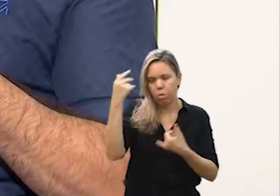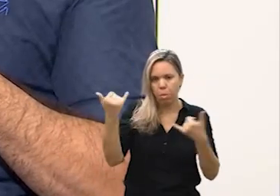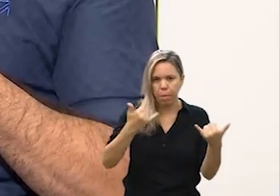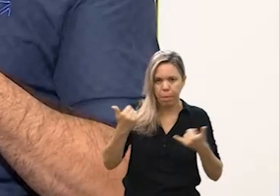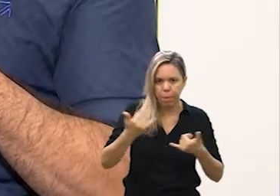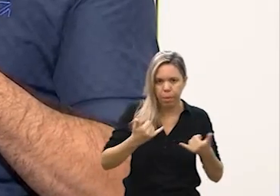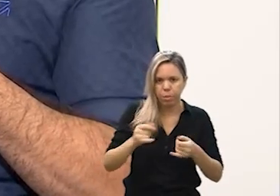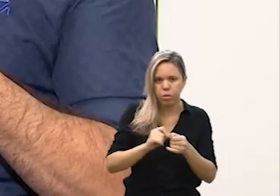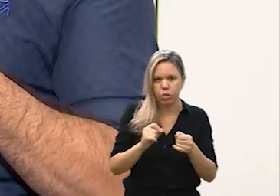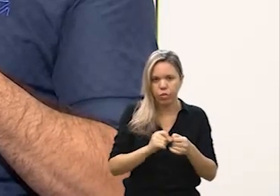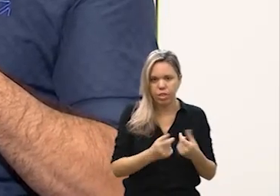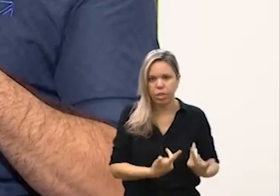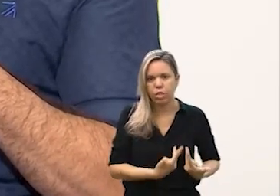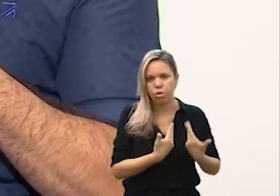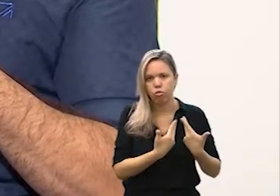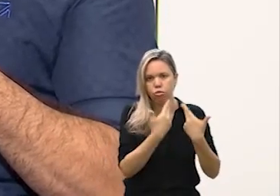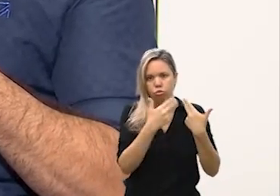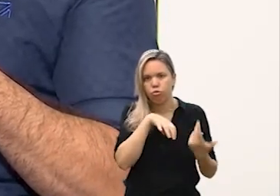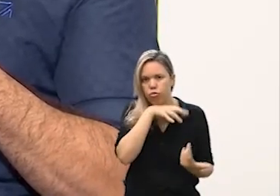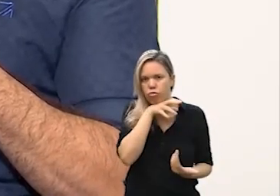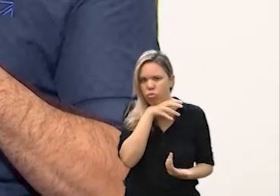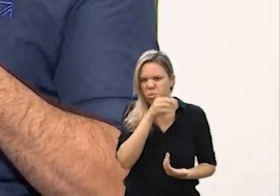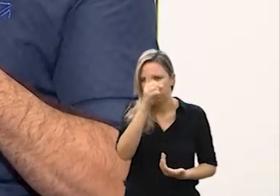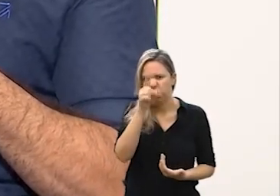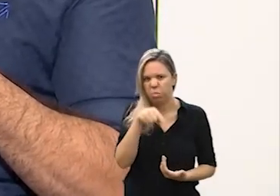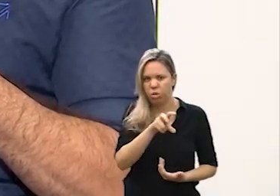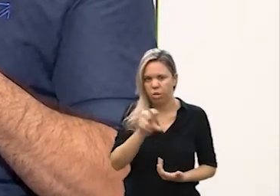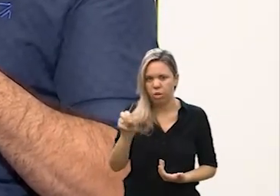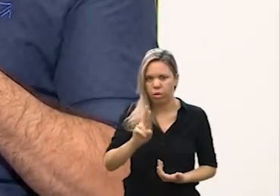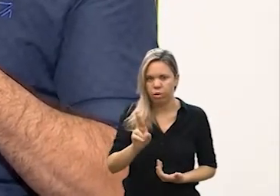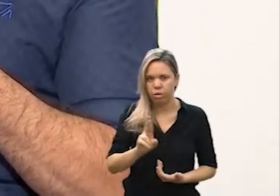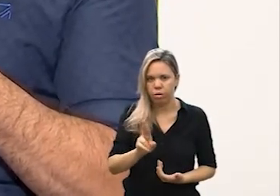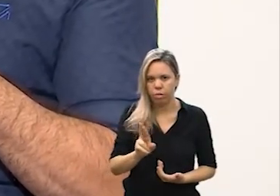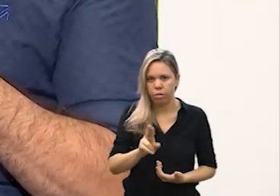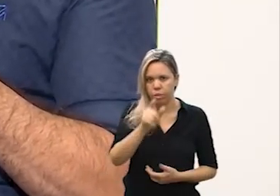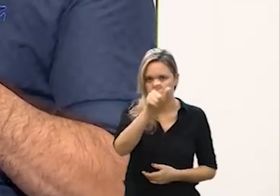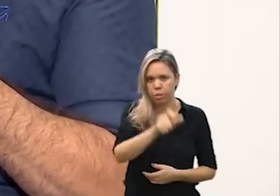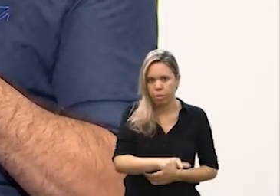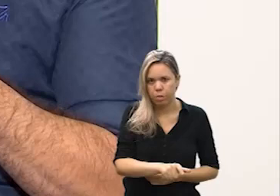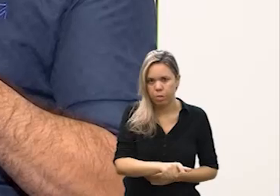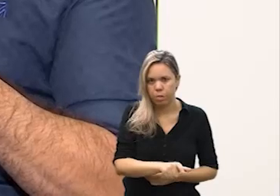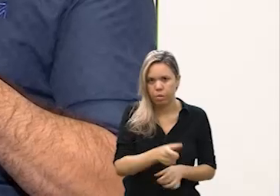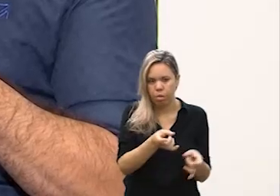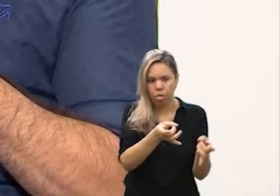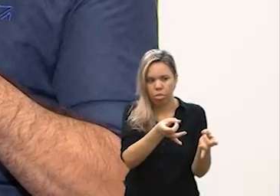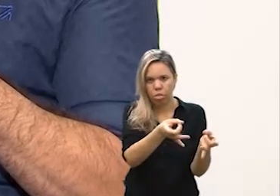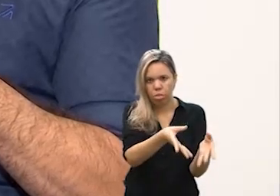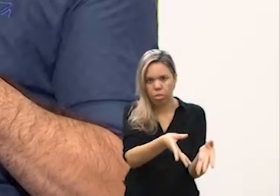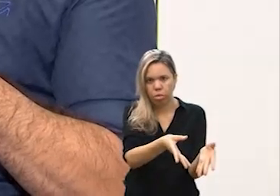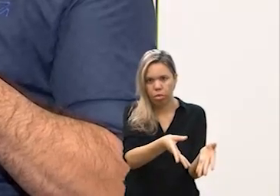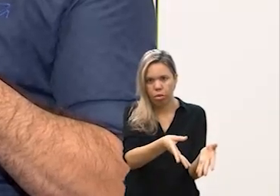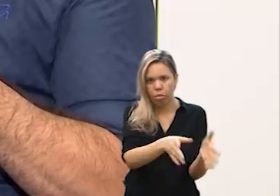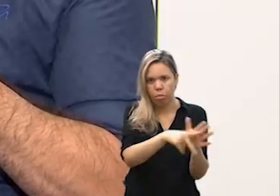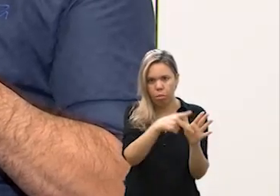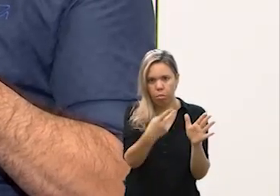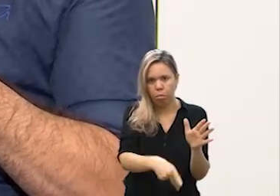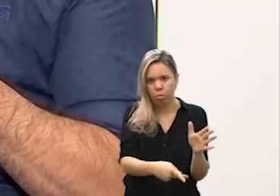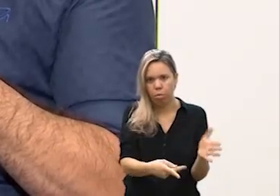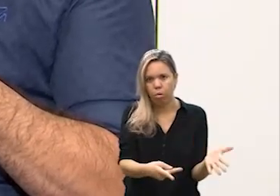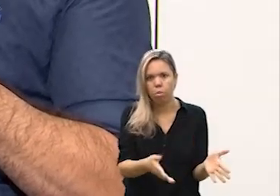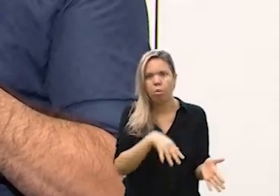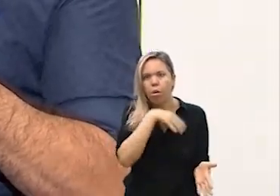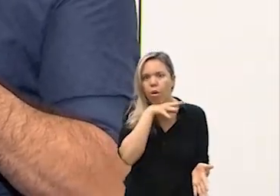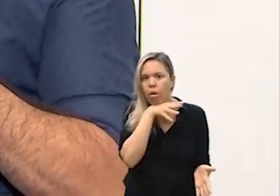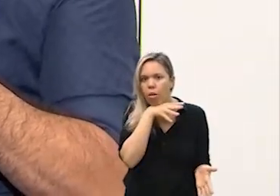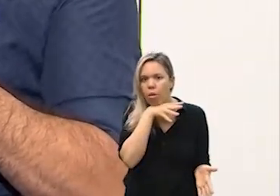1.500 e a pessoa abandonar o pobre animalzinho aí, a própria sorte, por conta de não ter as